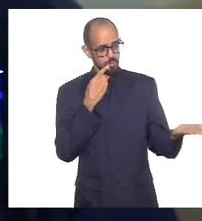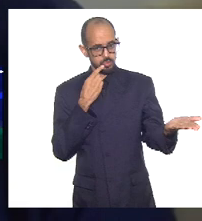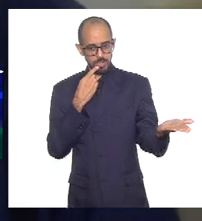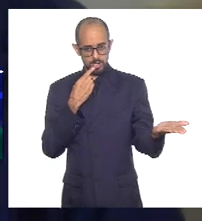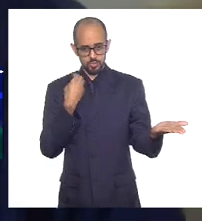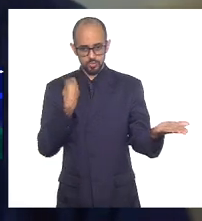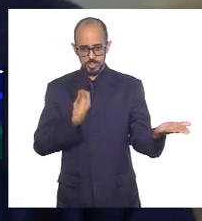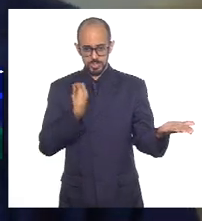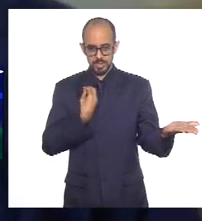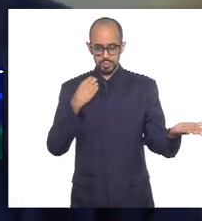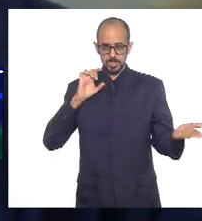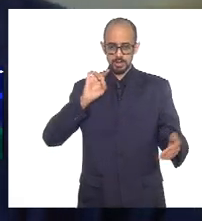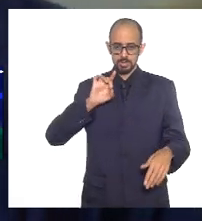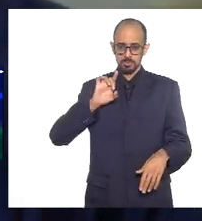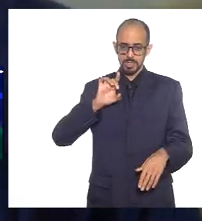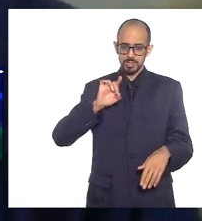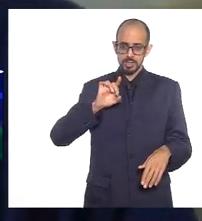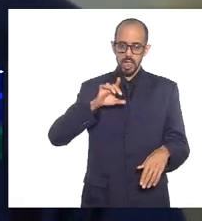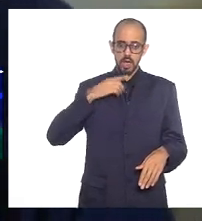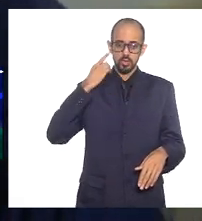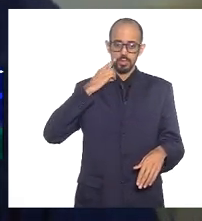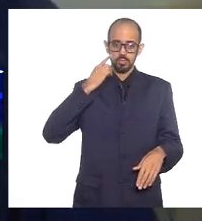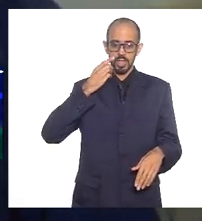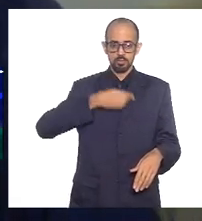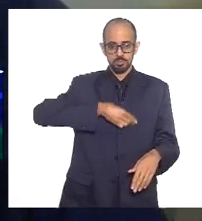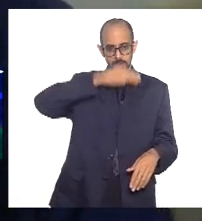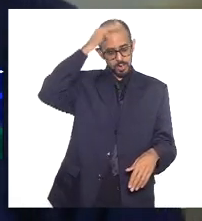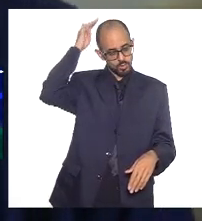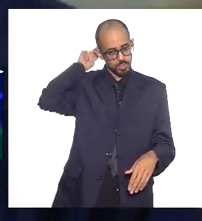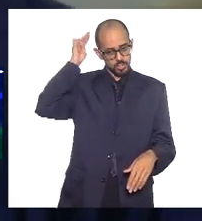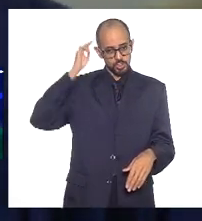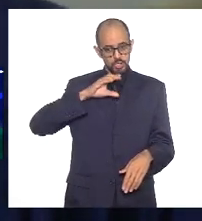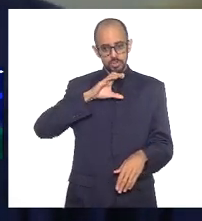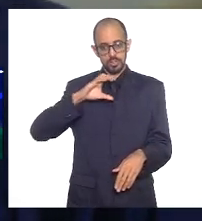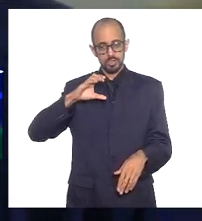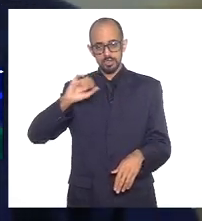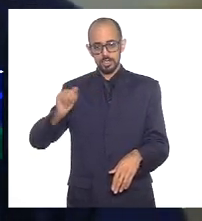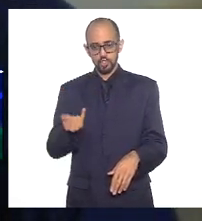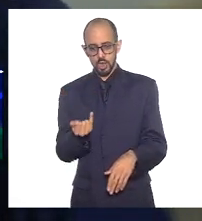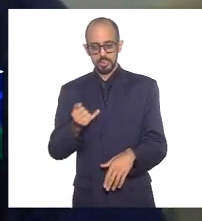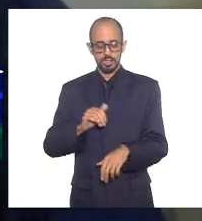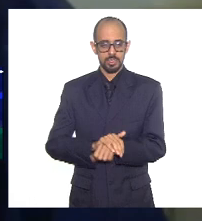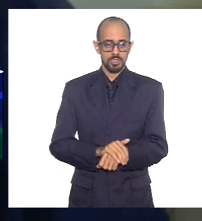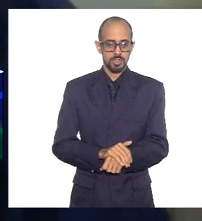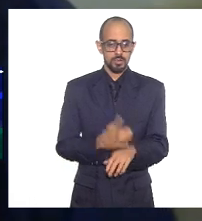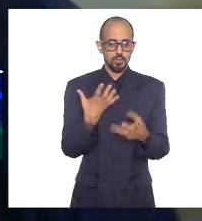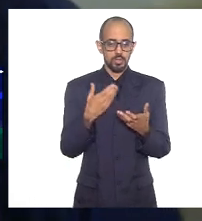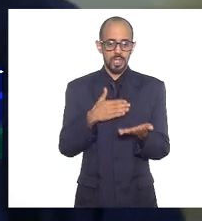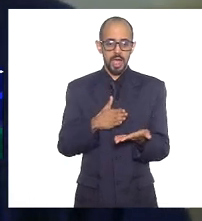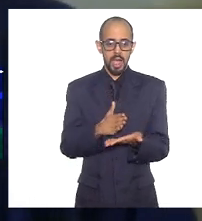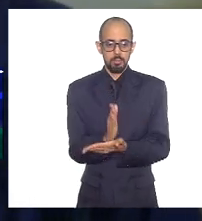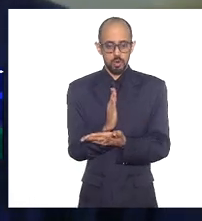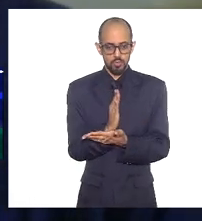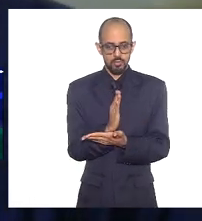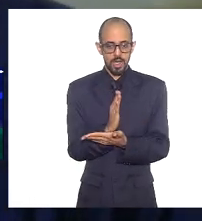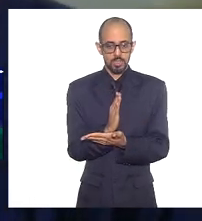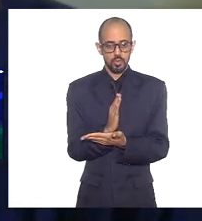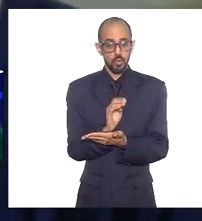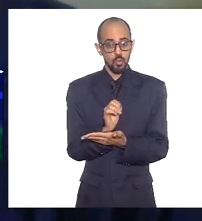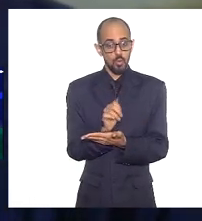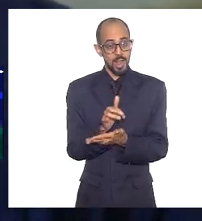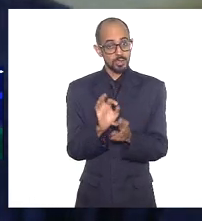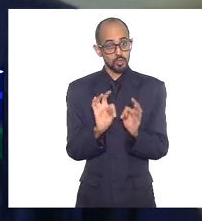em especial também o deputado Márcio Pacheco relator da CCJ por ter aprovado praticamente